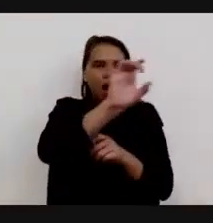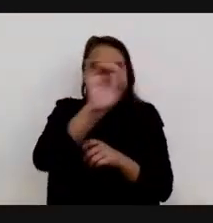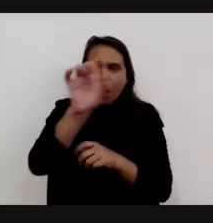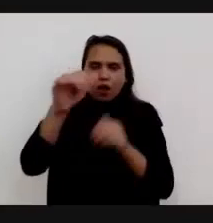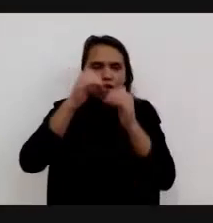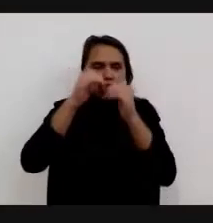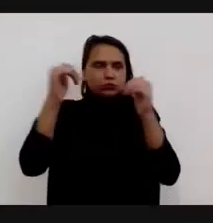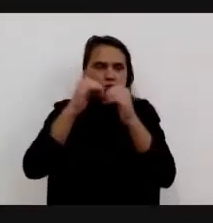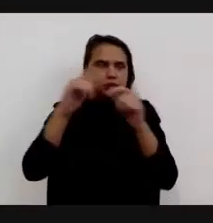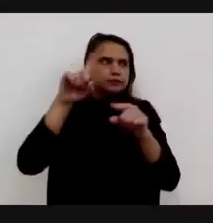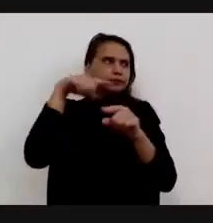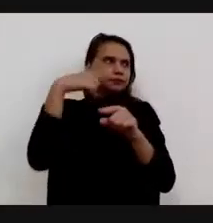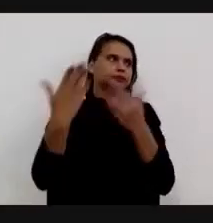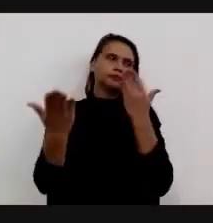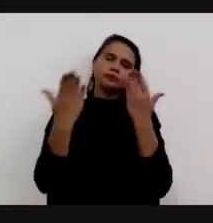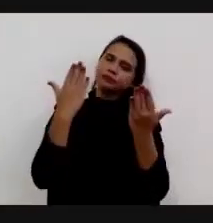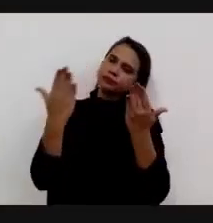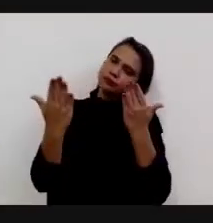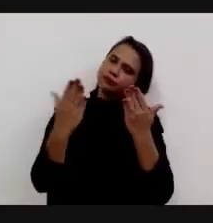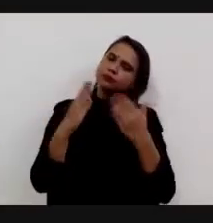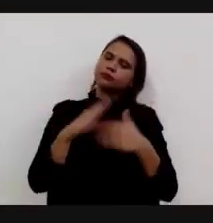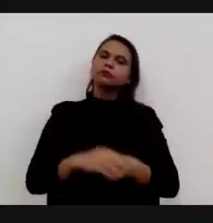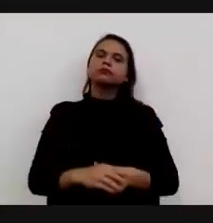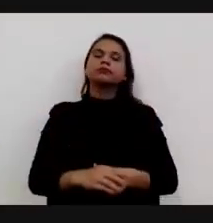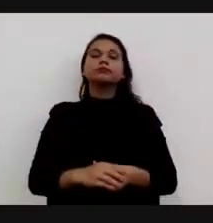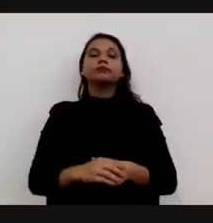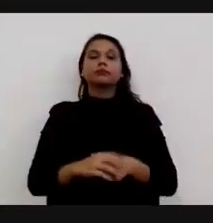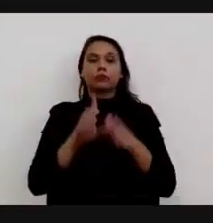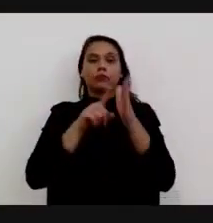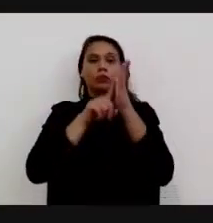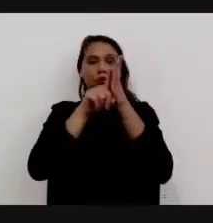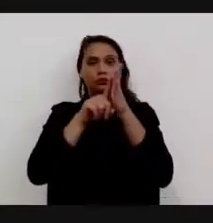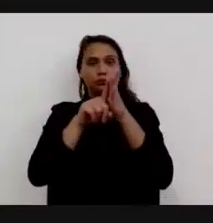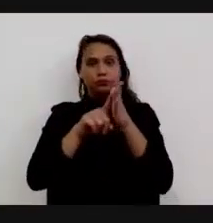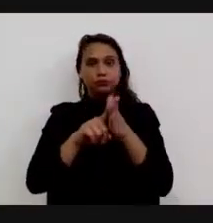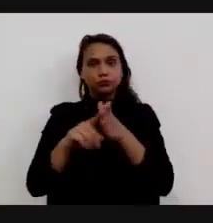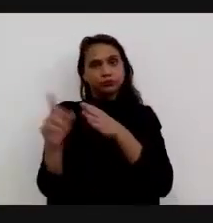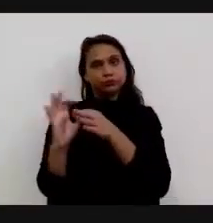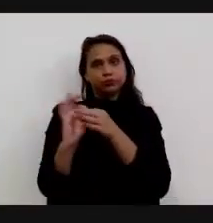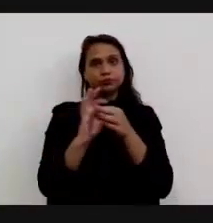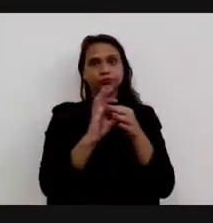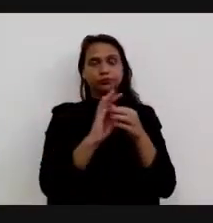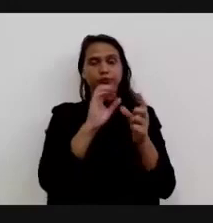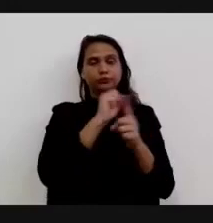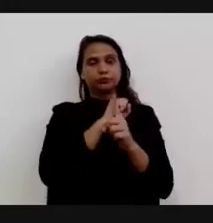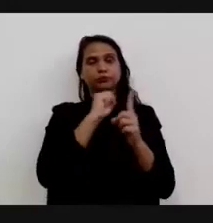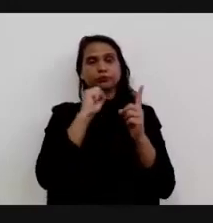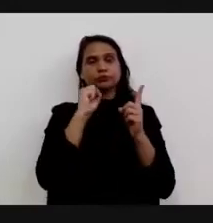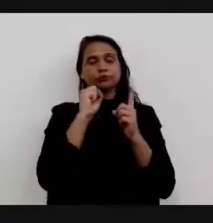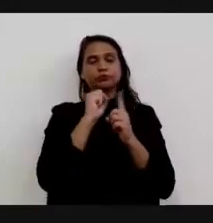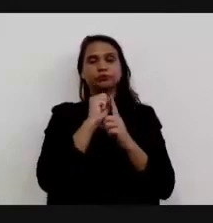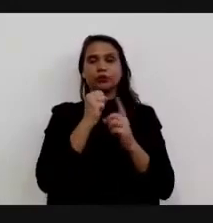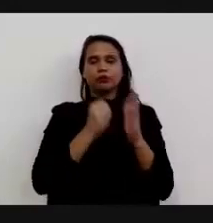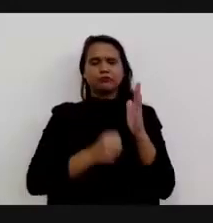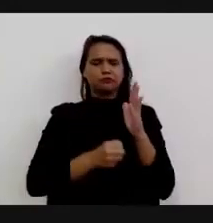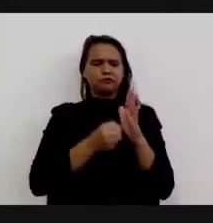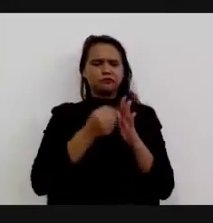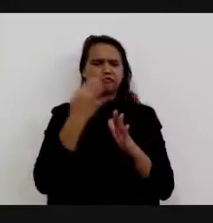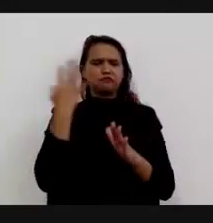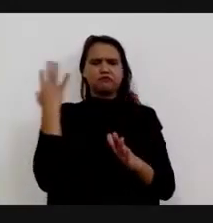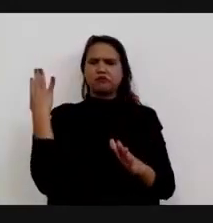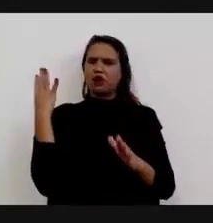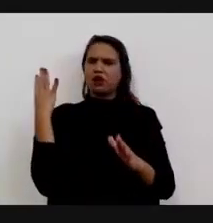fazer essa comparação. A exploração de contextos sociais complexos, como foi no caso na Europa, nós temos vários casos lá onde foi